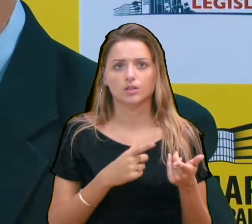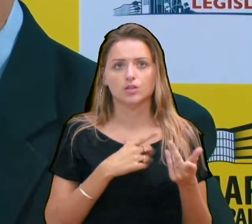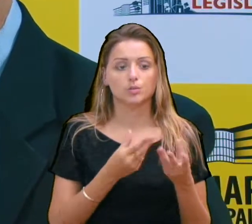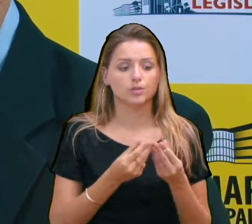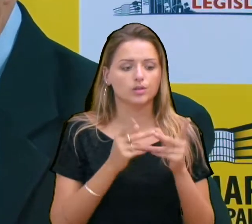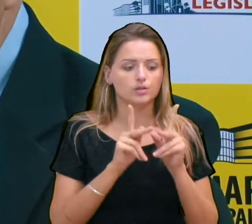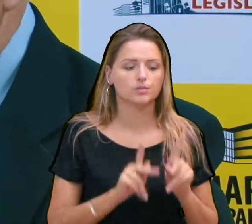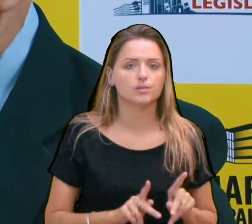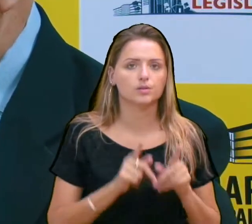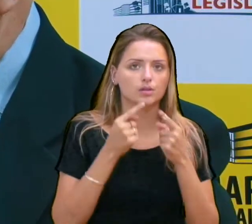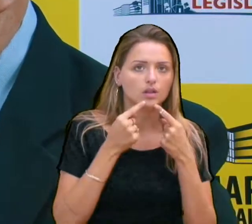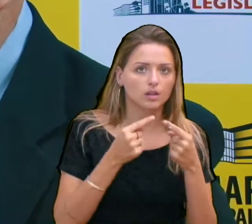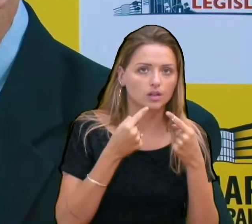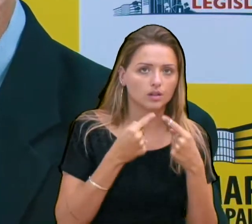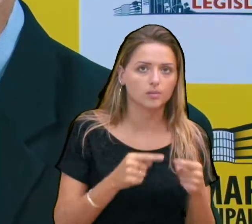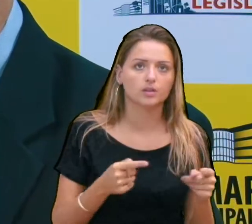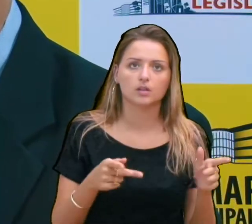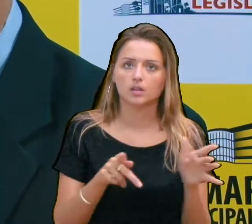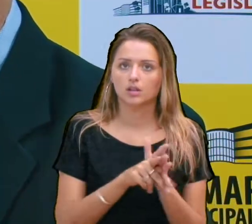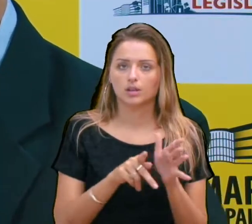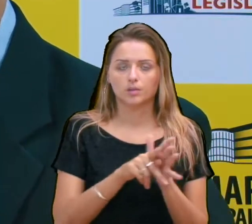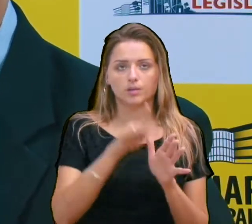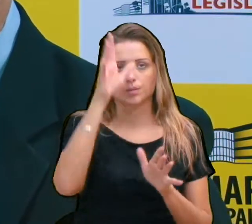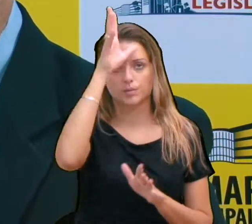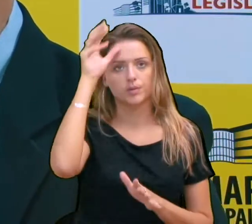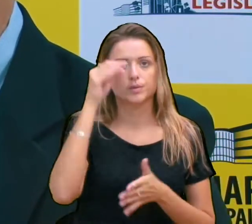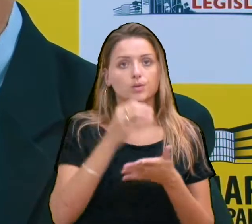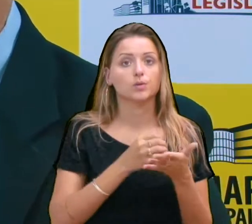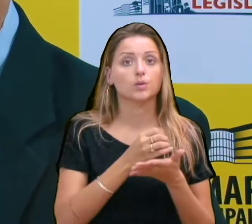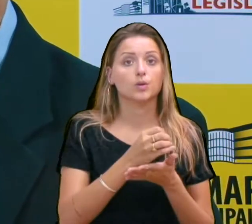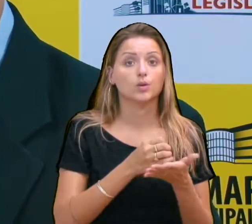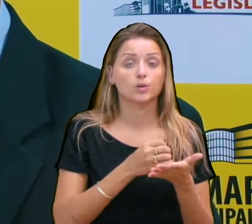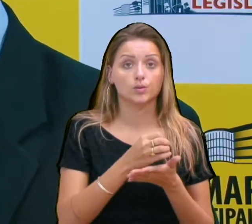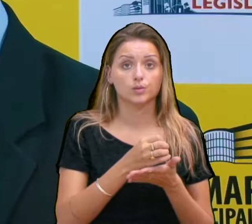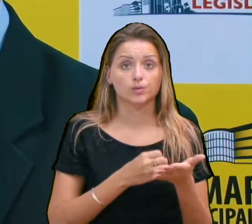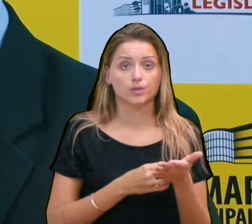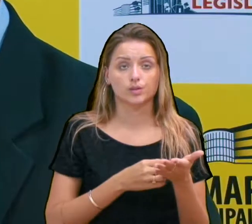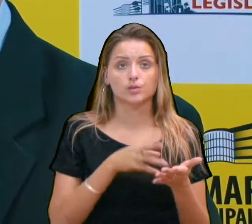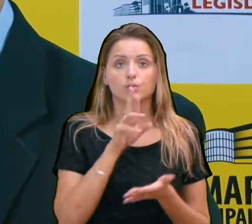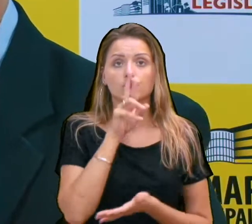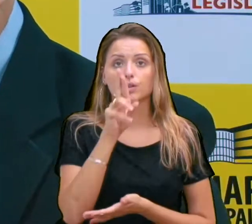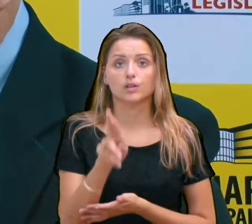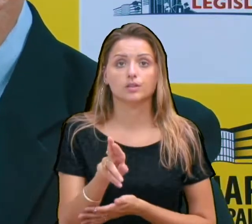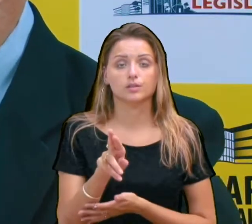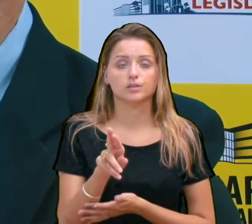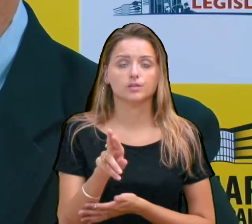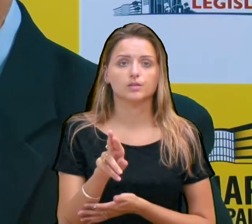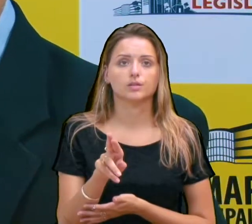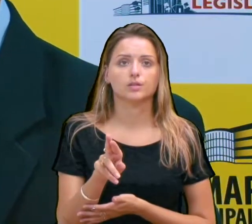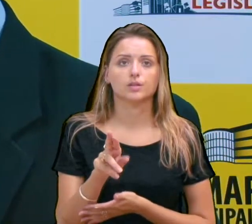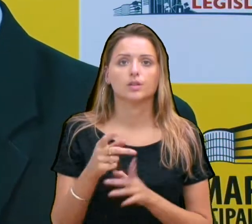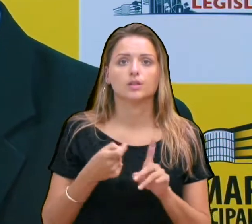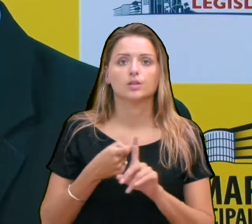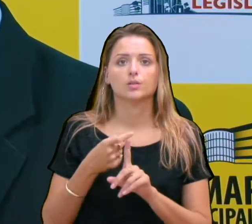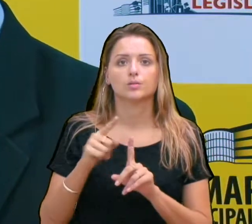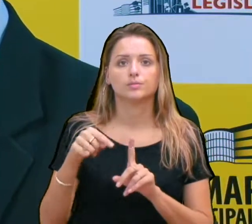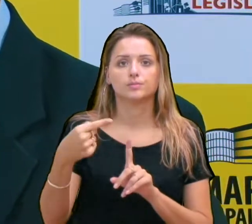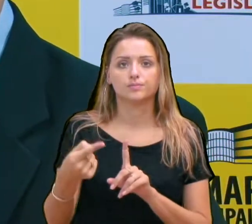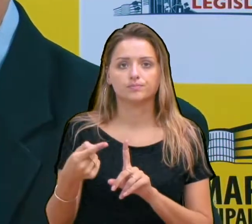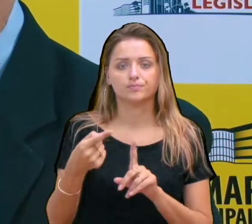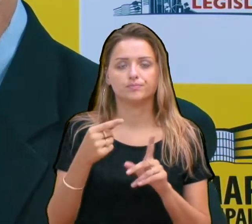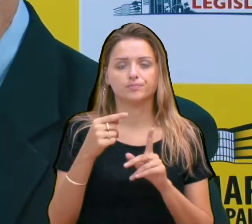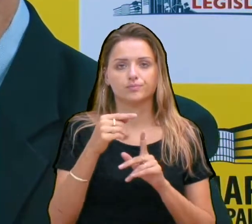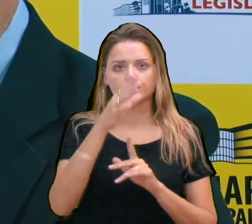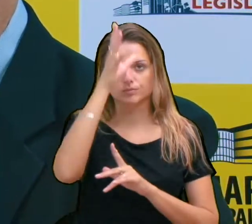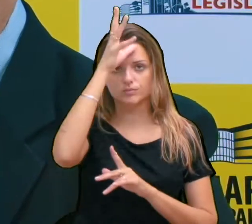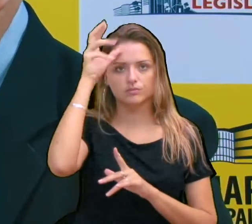pessoas reclamando. Daí o município logo, e isso através de ofício, estamos com ofício de irmãos, e logo no mês seguinte o